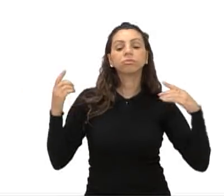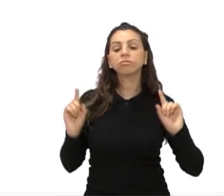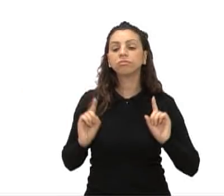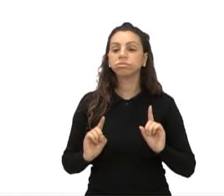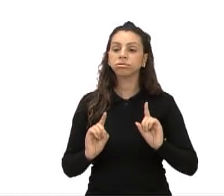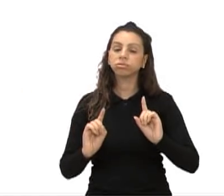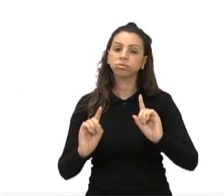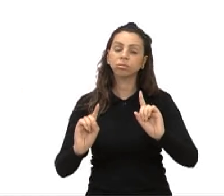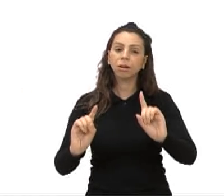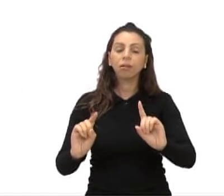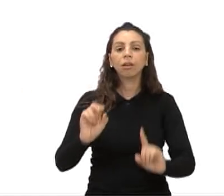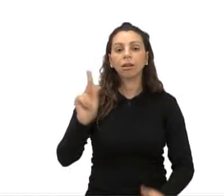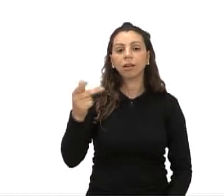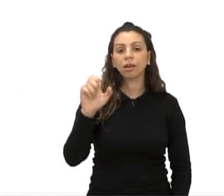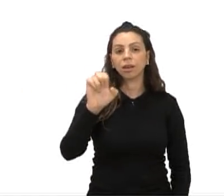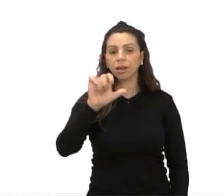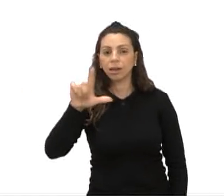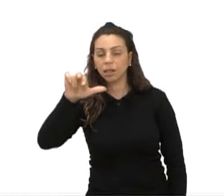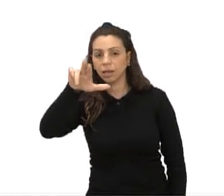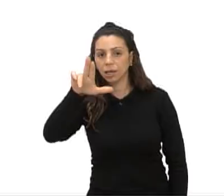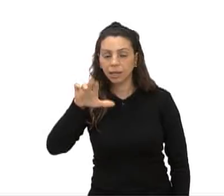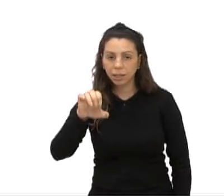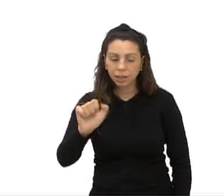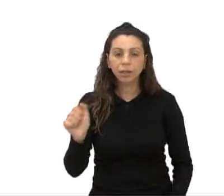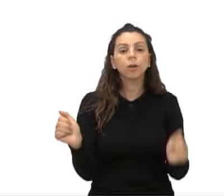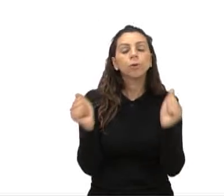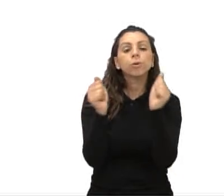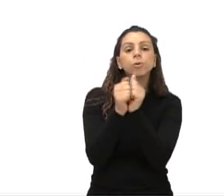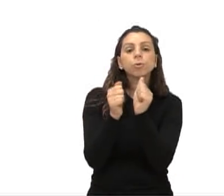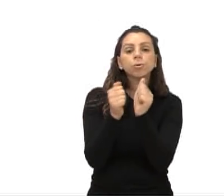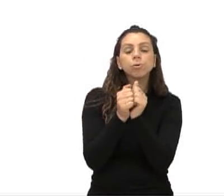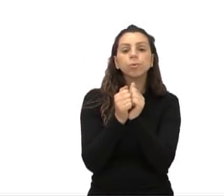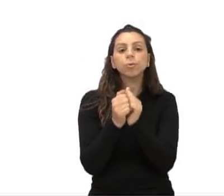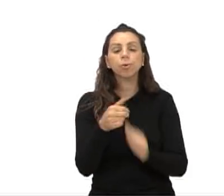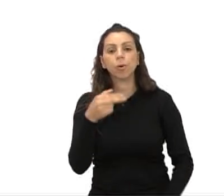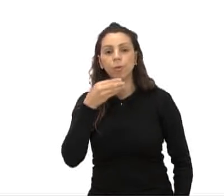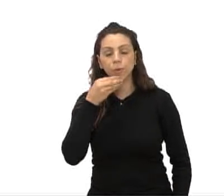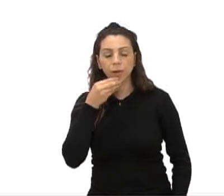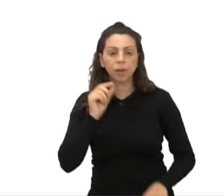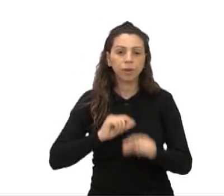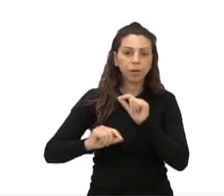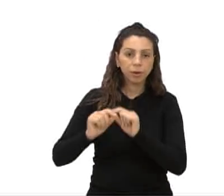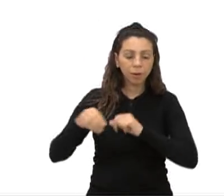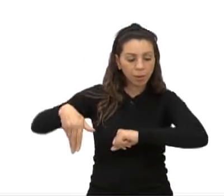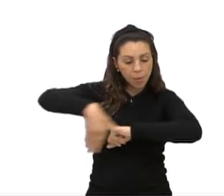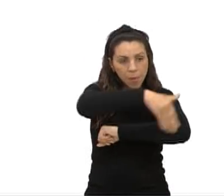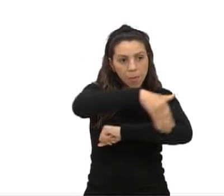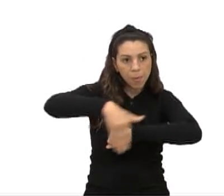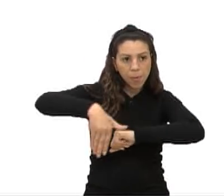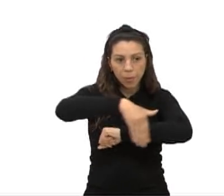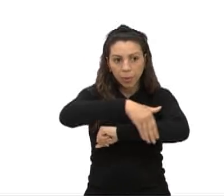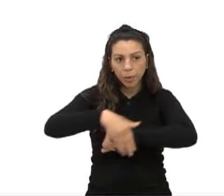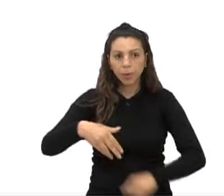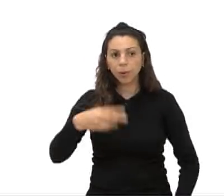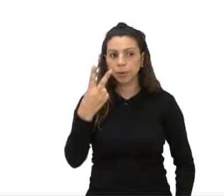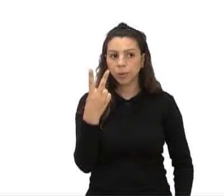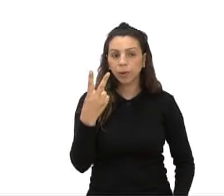variável. Então, vamos lá. No exercício 2, esse exercício é bem interessante. Olha